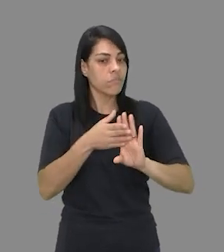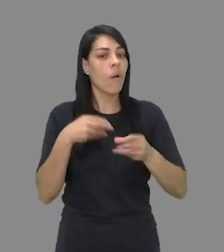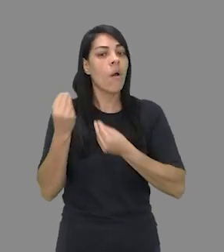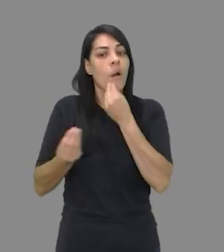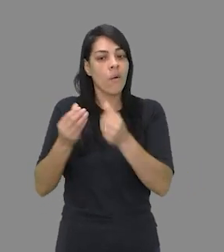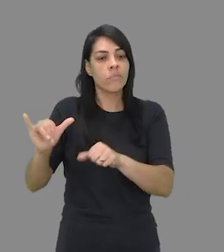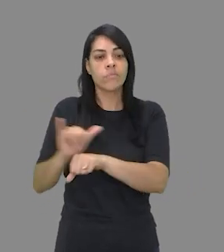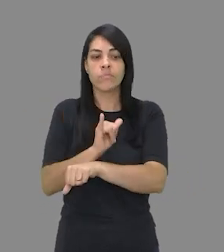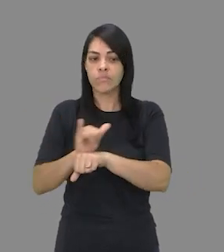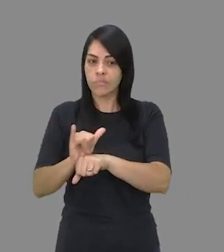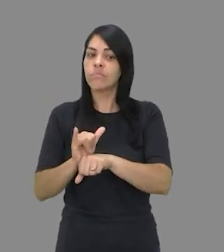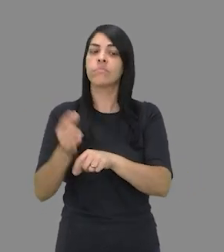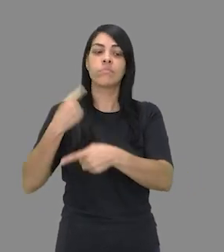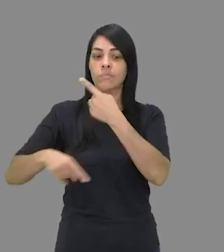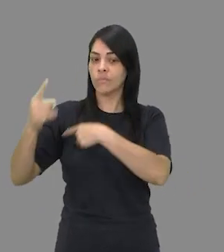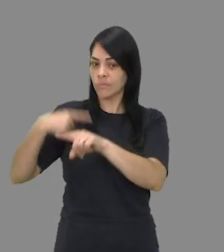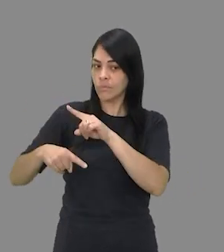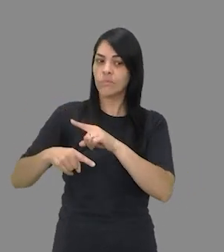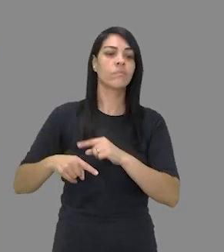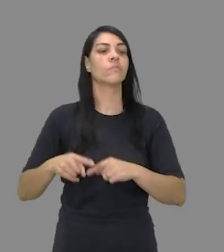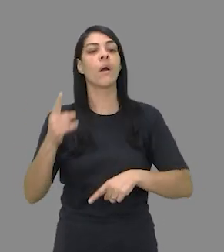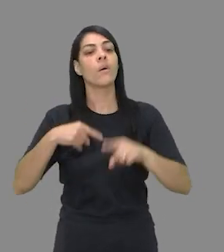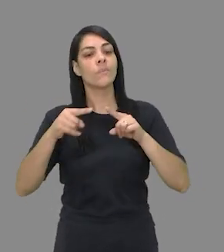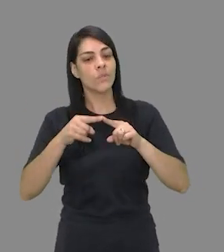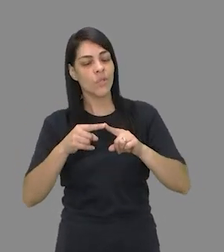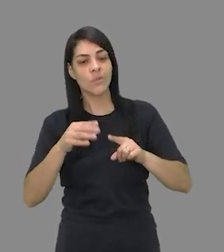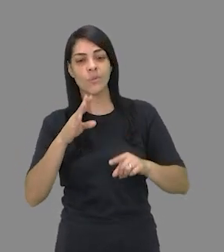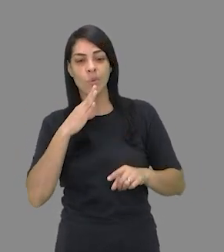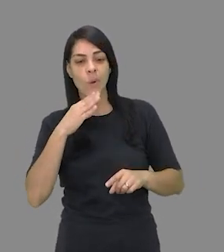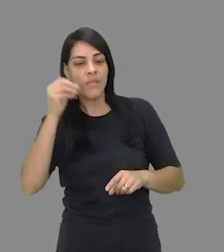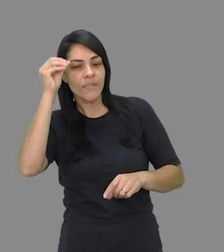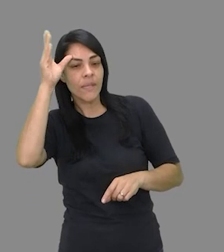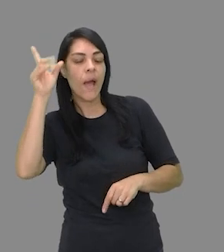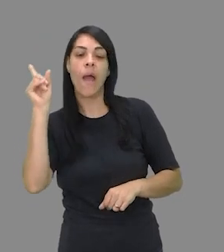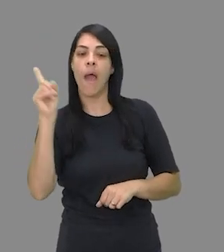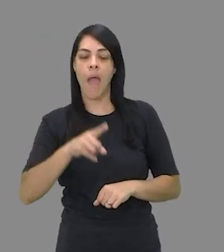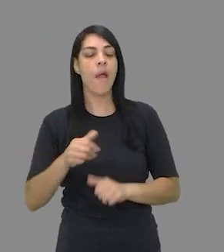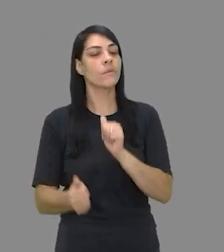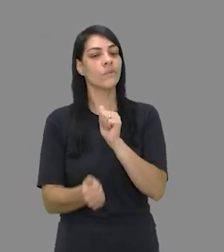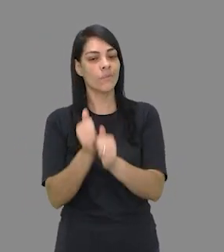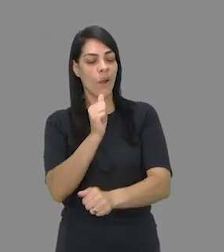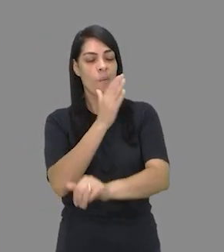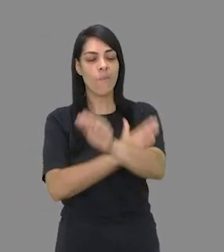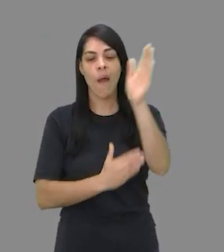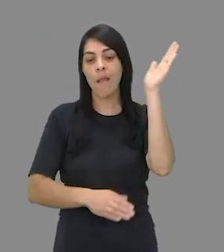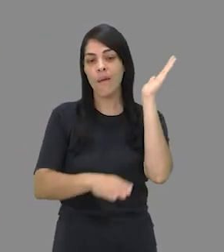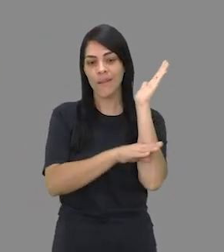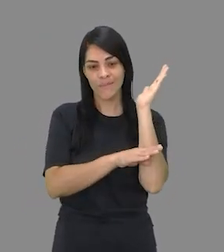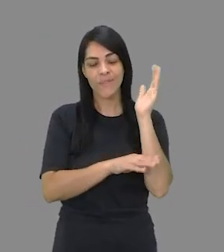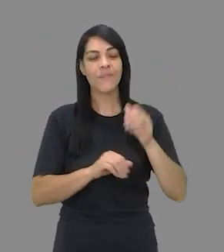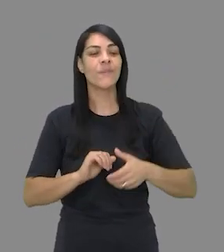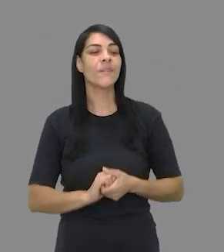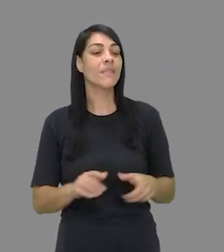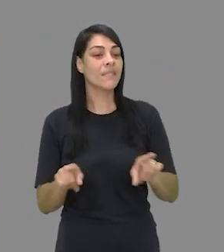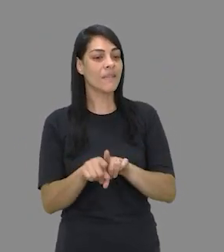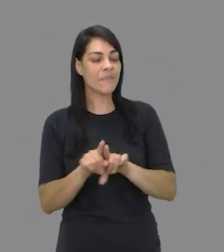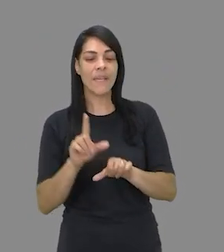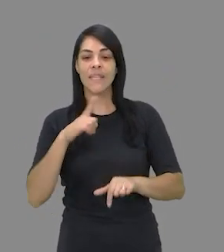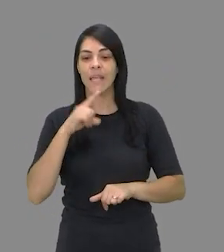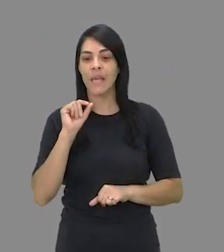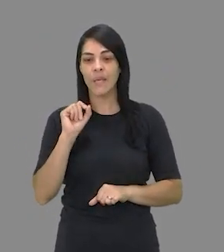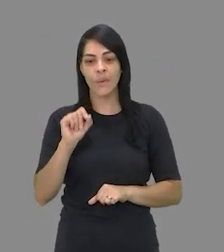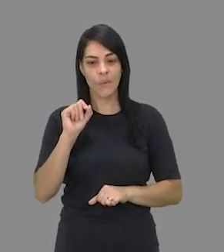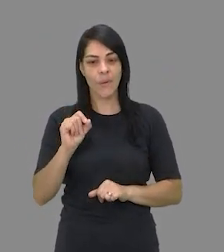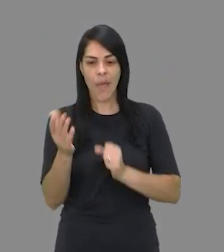sua superação. O objeto de conhecimento é o esporte paralímpico, então ele tem